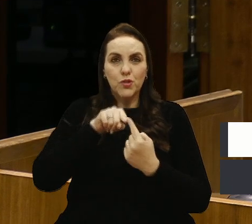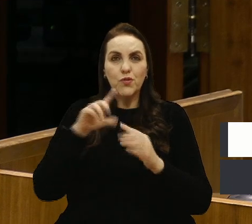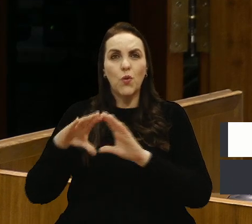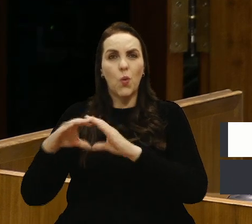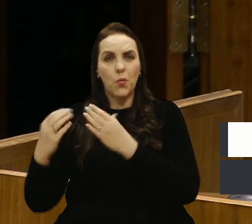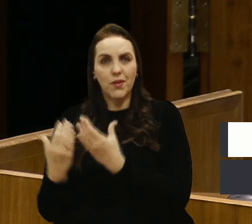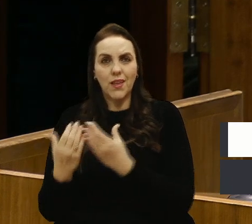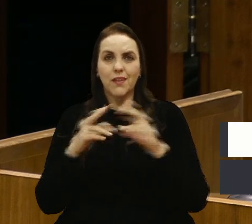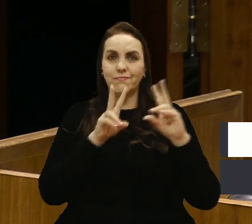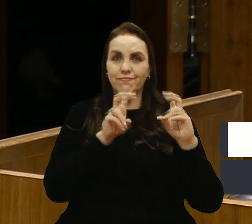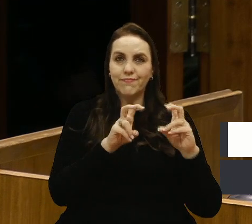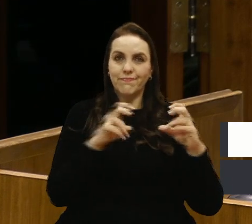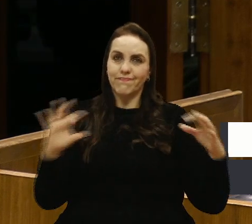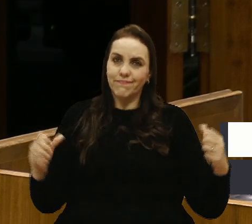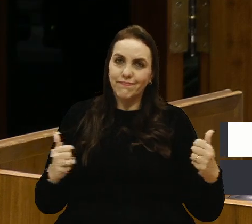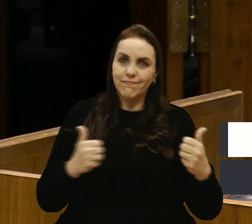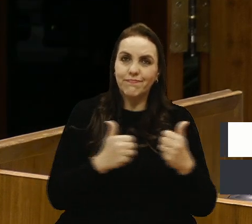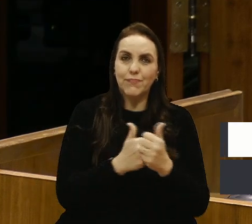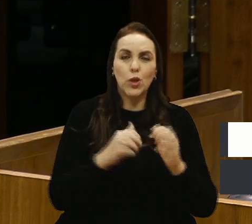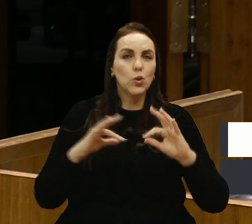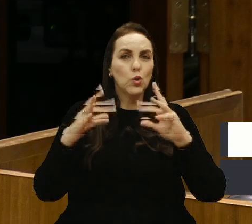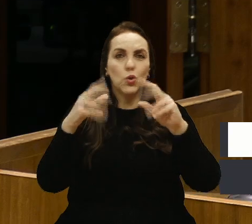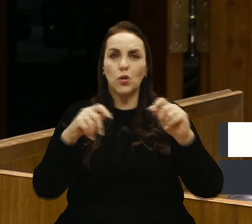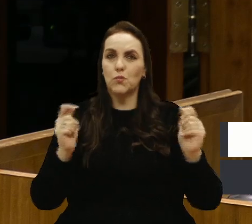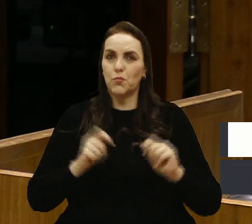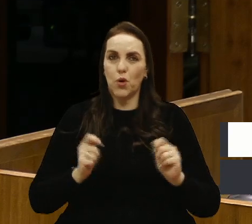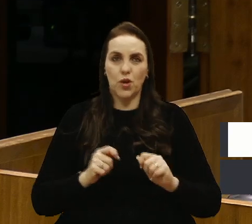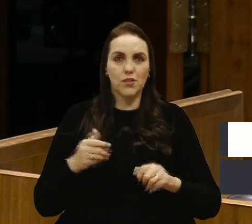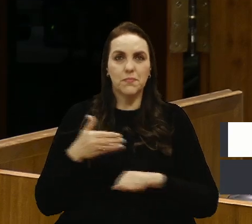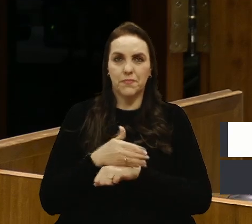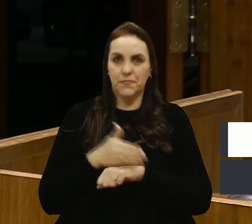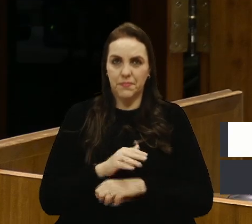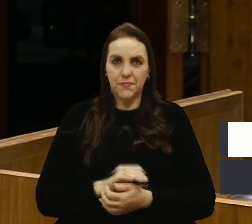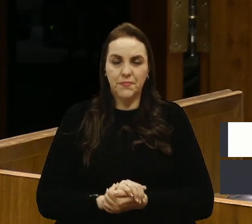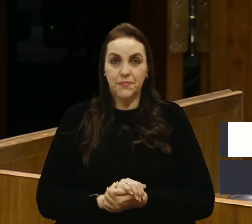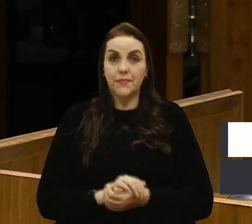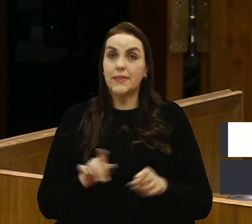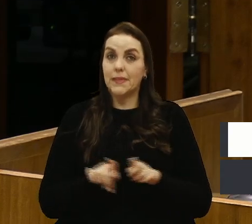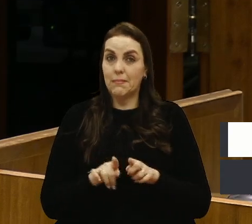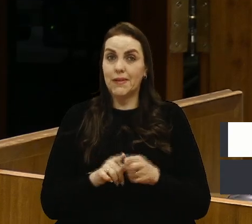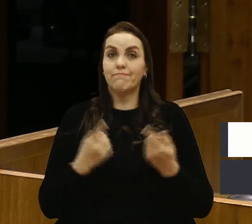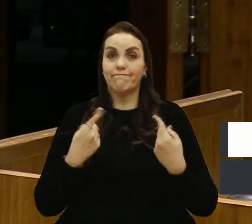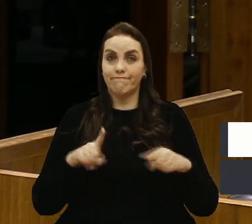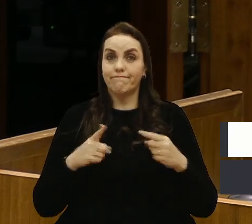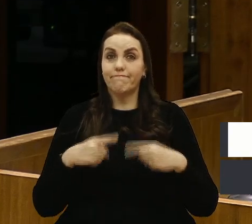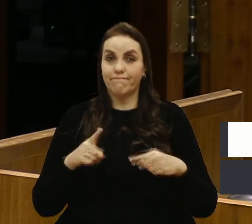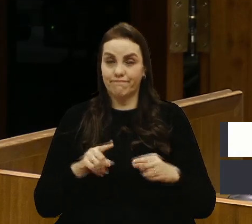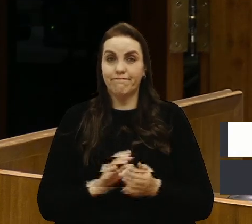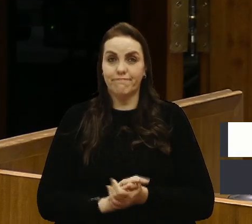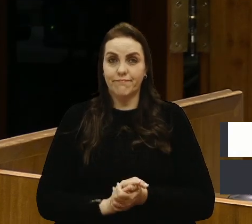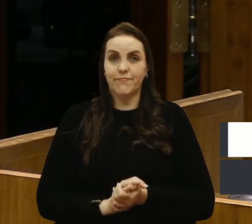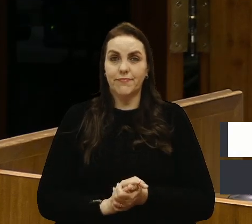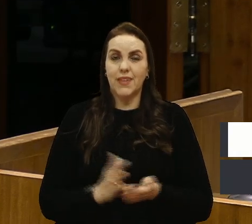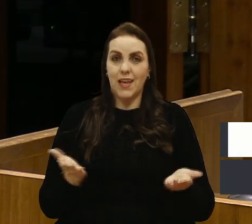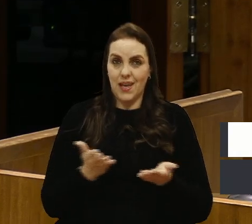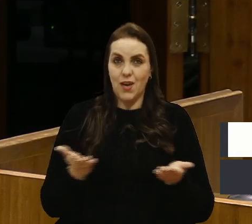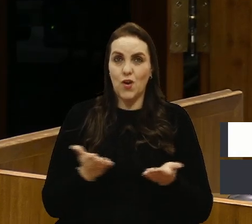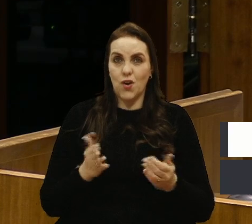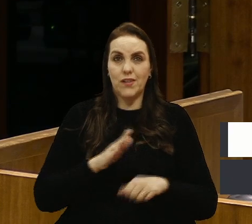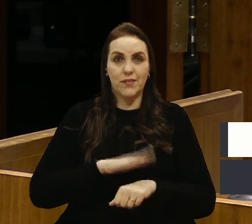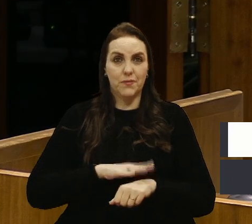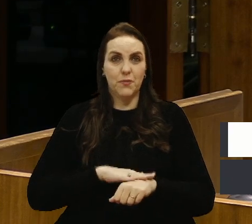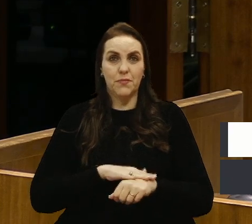e mostrar que todos podem fazer diferença. Mas também a gente precisa falar dos desafios. E nesse momento, senhores, que eu